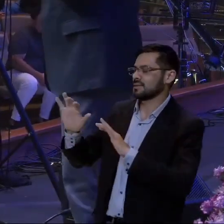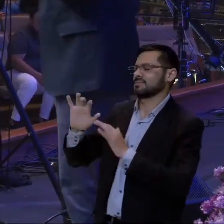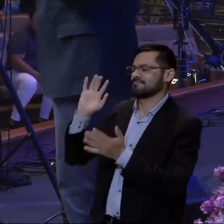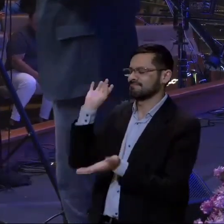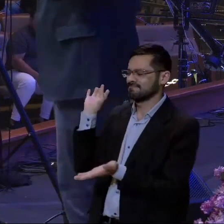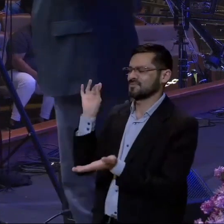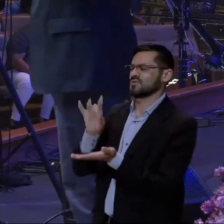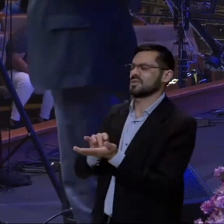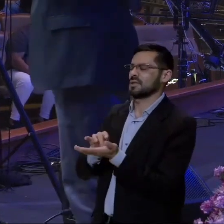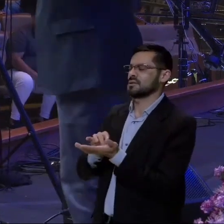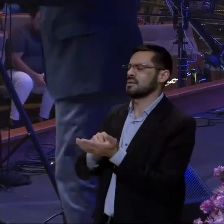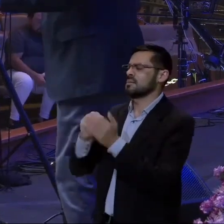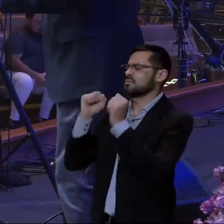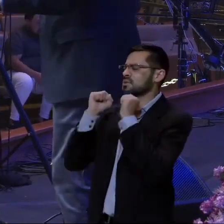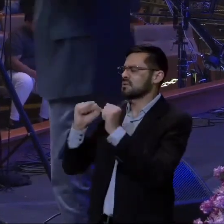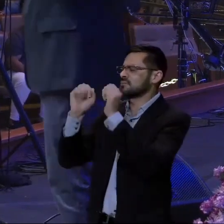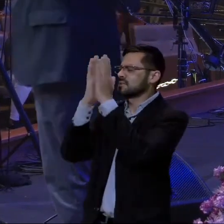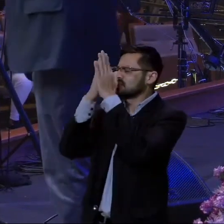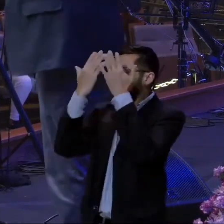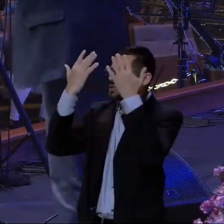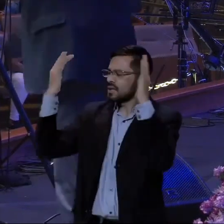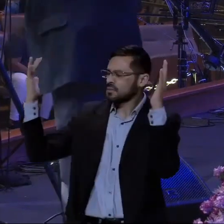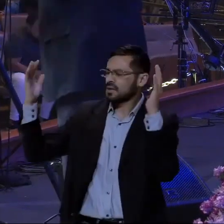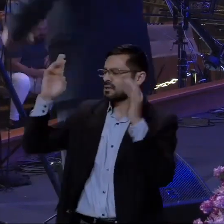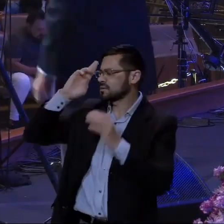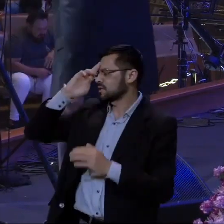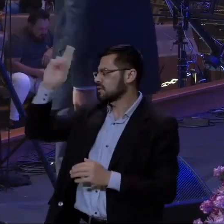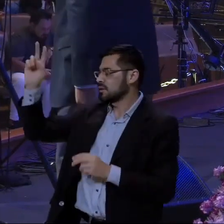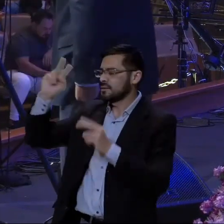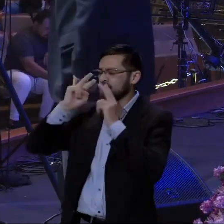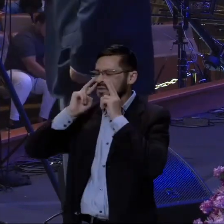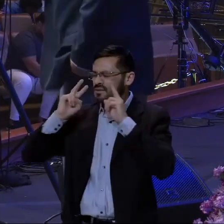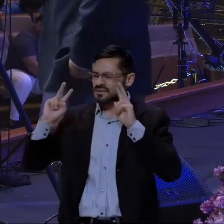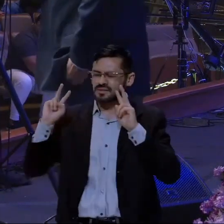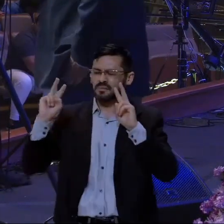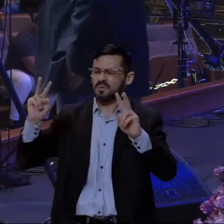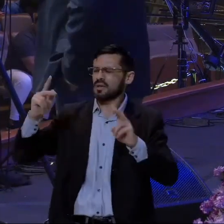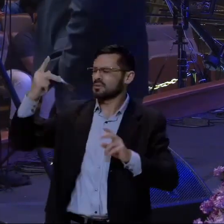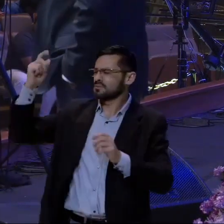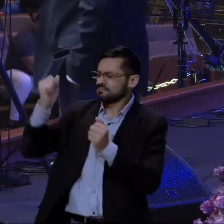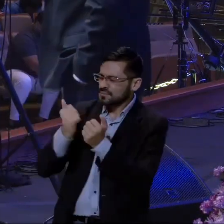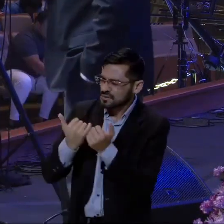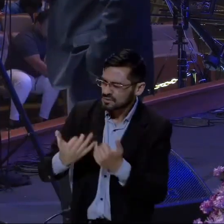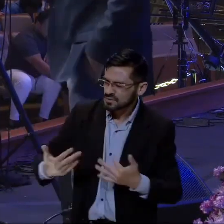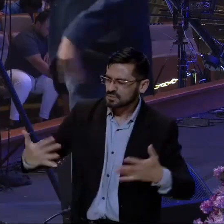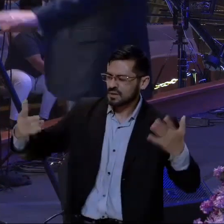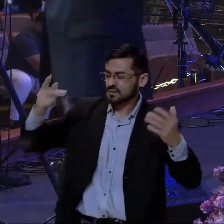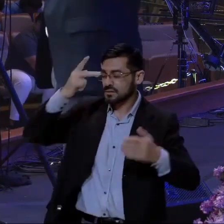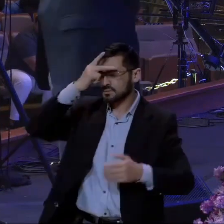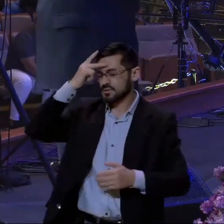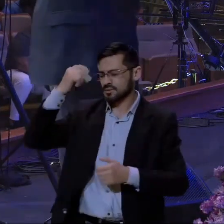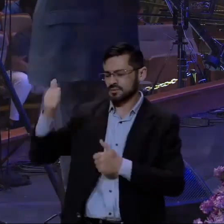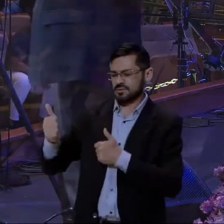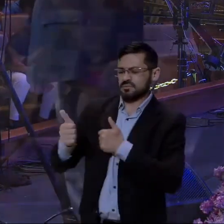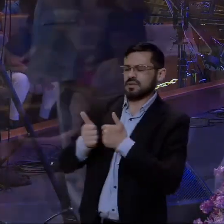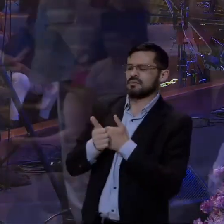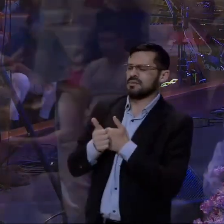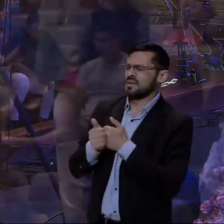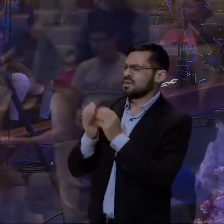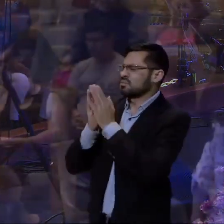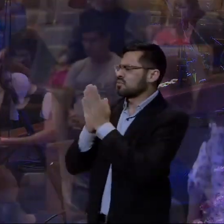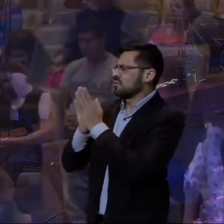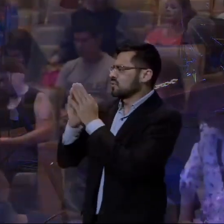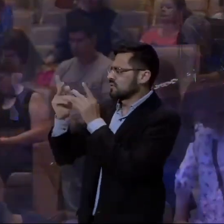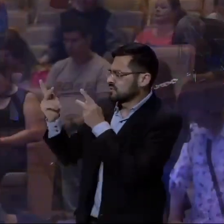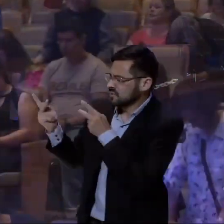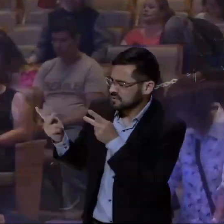para celebrar o Senhor e testemunhar dos teus feitos para as pessoas que estão ao nosso redor. Ó Deus, visita o teu povo